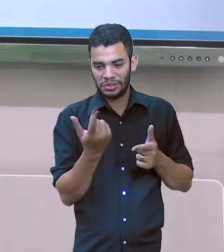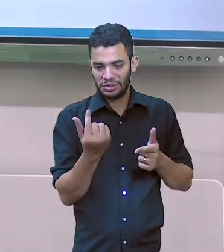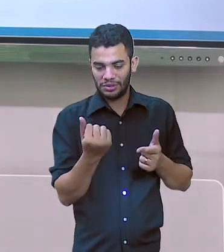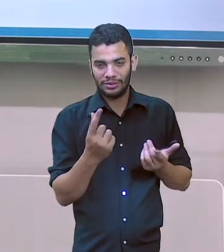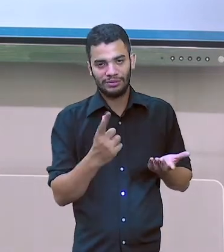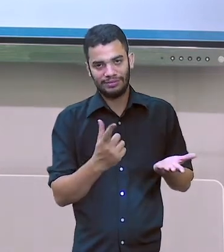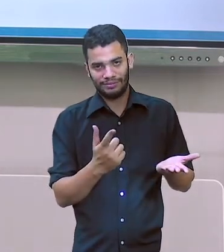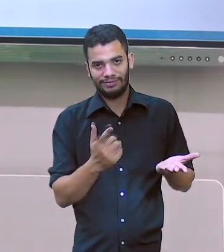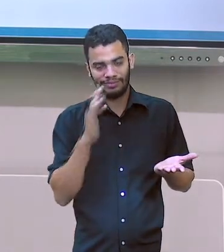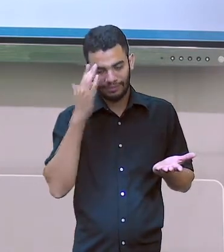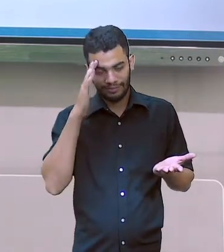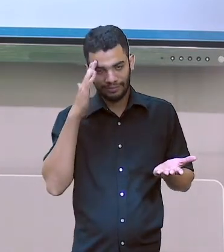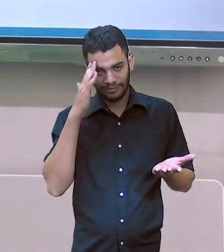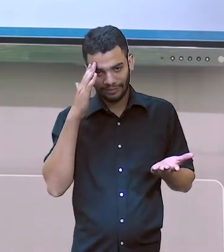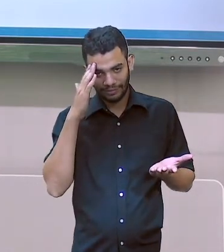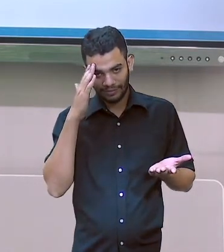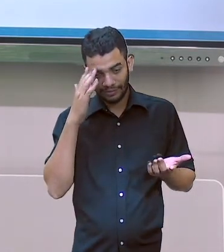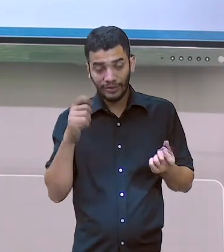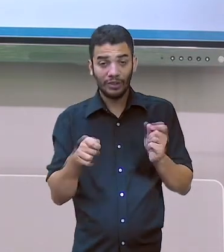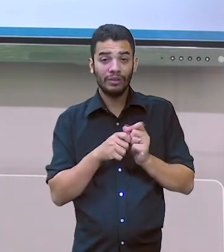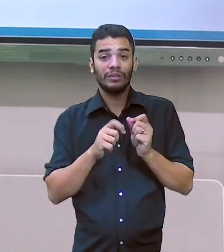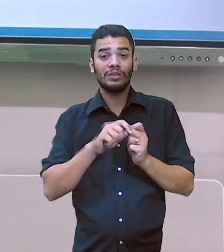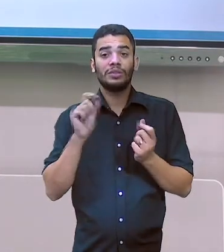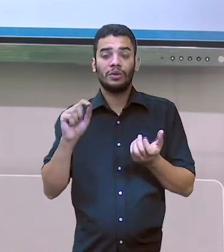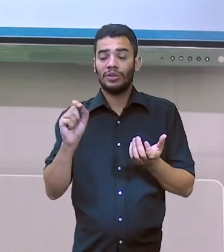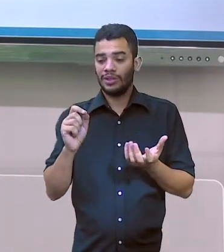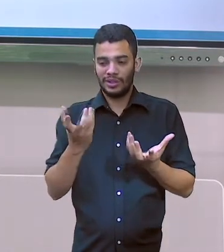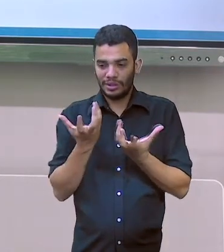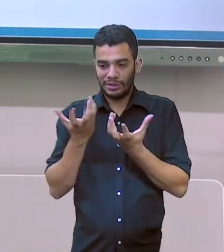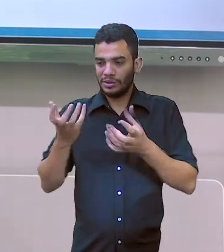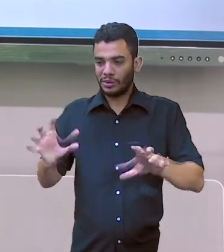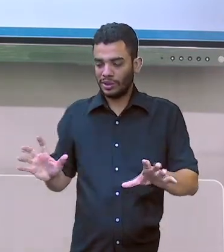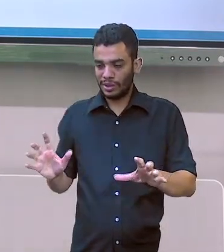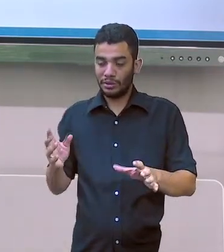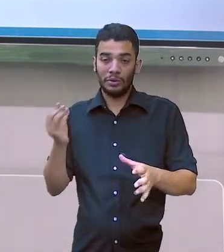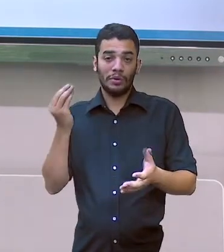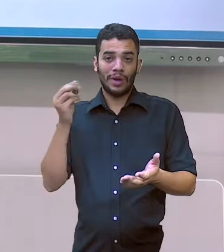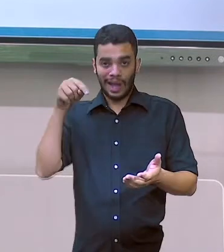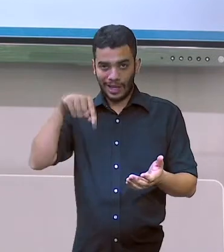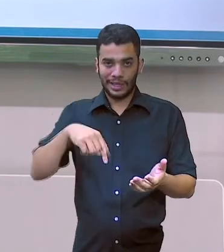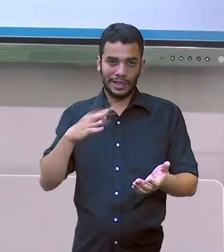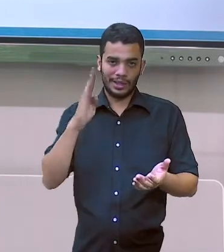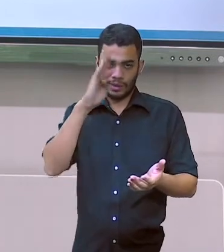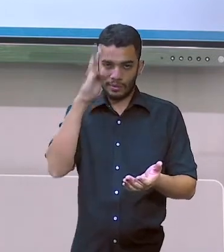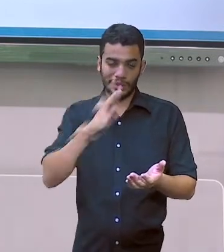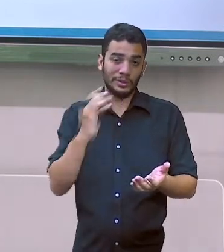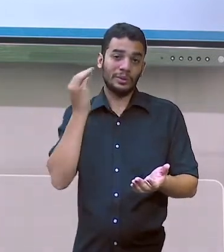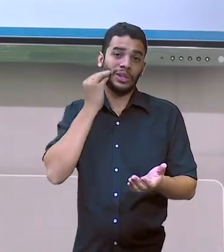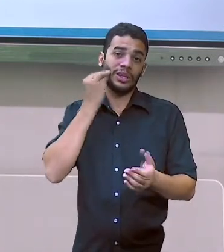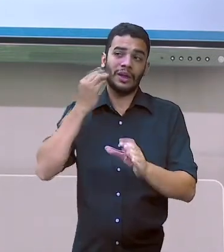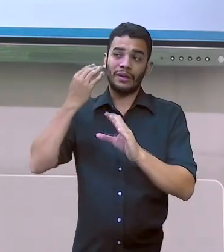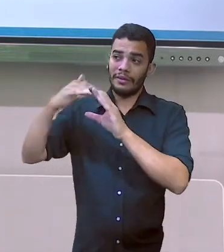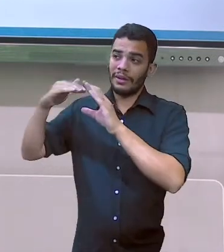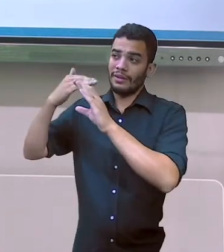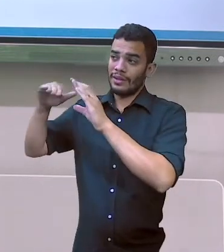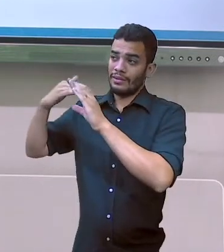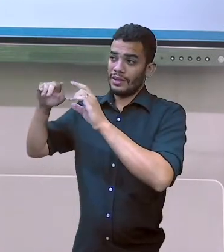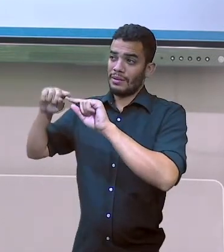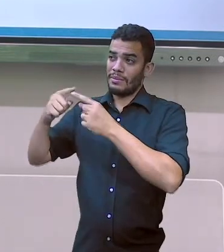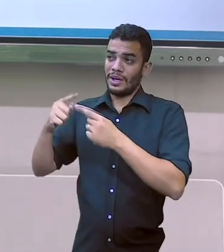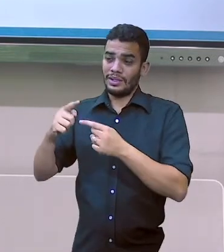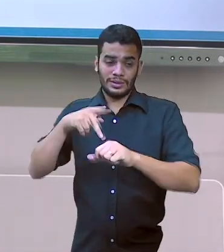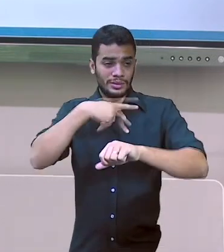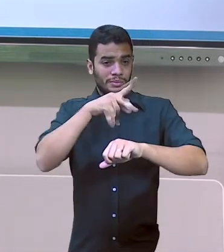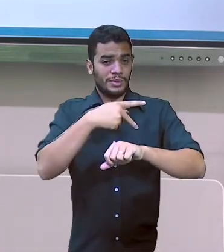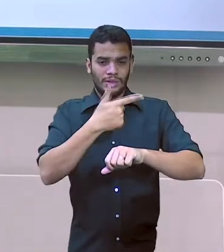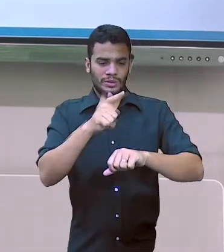vai cortar o quê? Aquilo que é supérfluo. E aí o importador parou de comprar café.